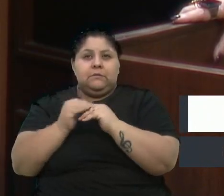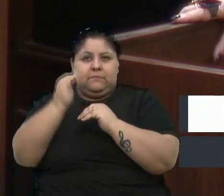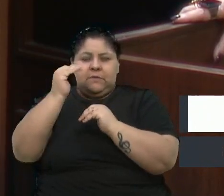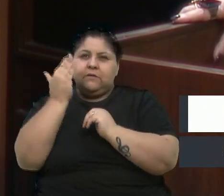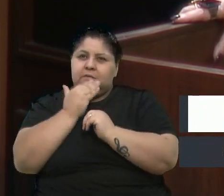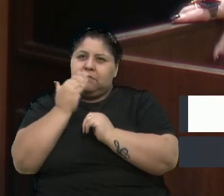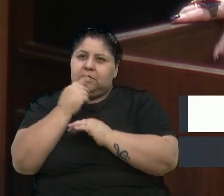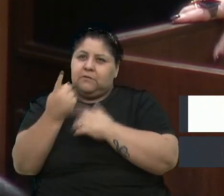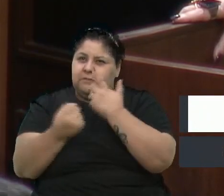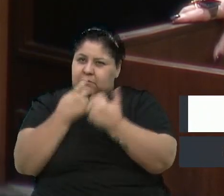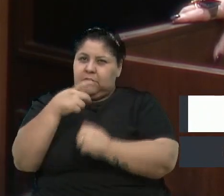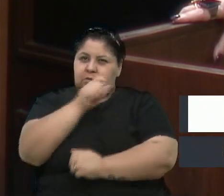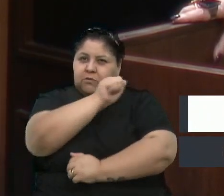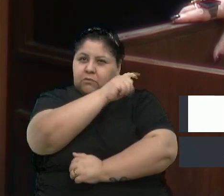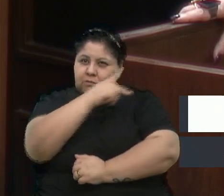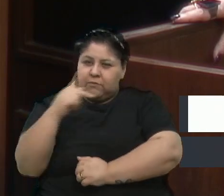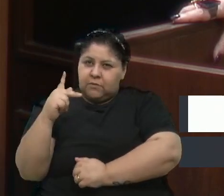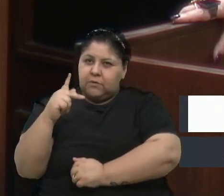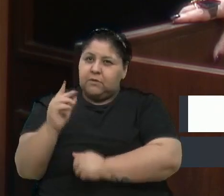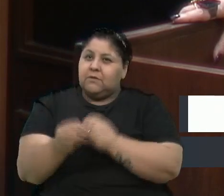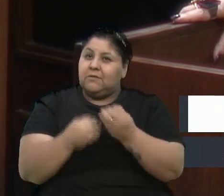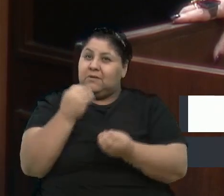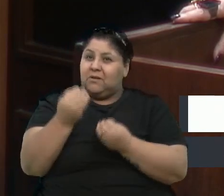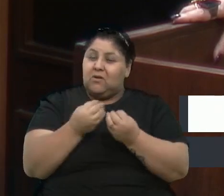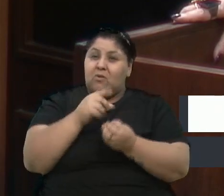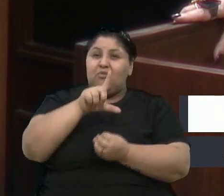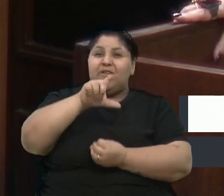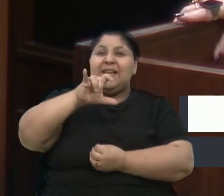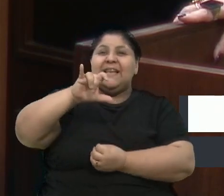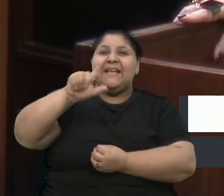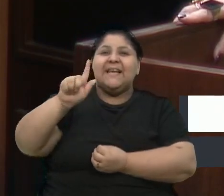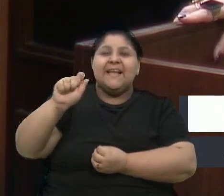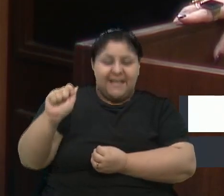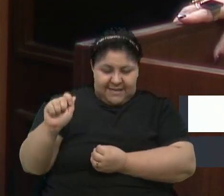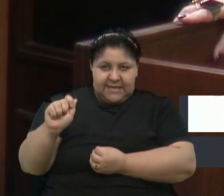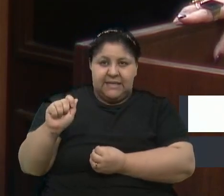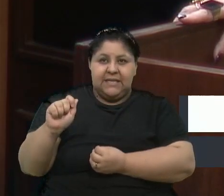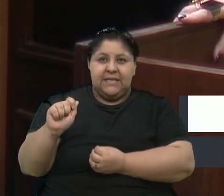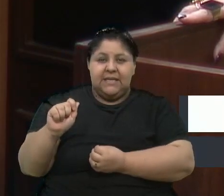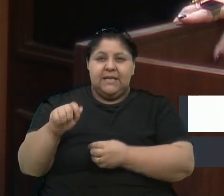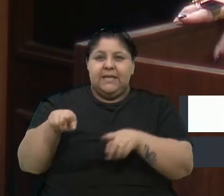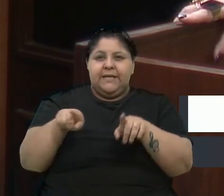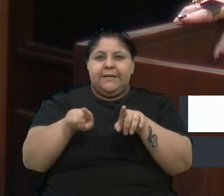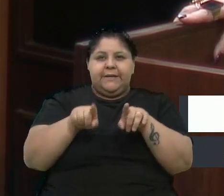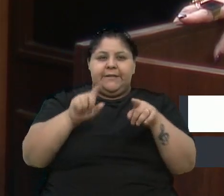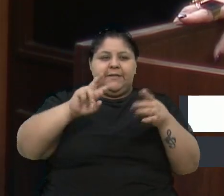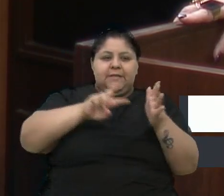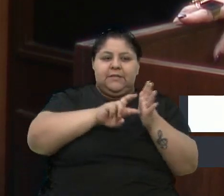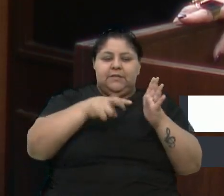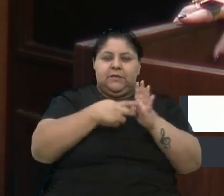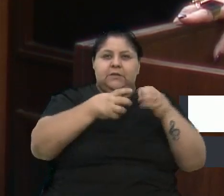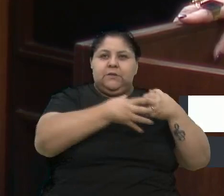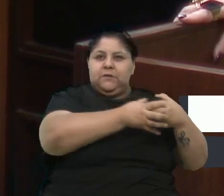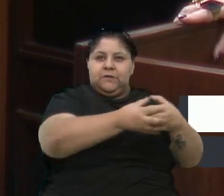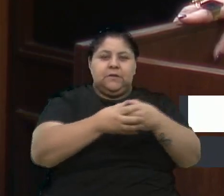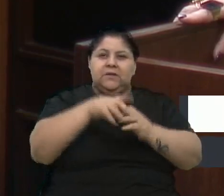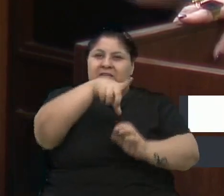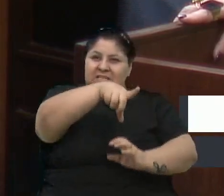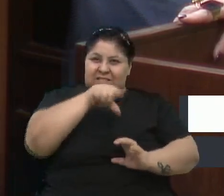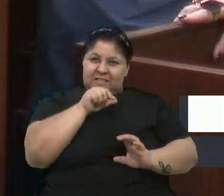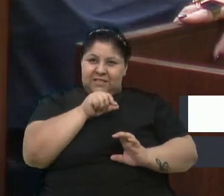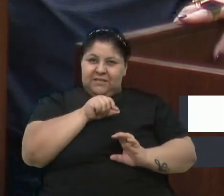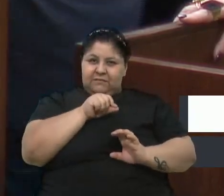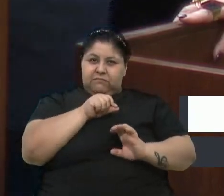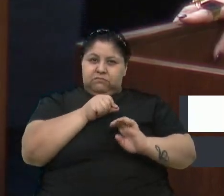alguns aplicativos, como a Liga, que é uma cooperativa de alternativa de